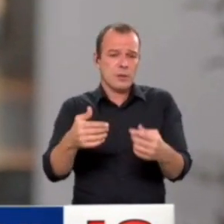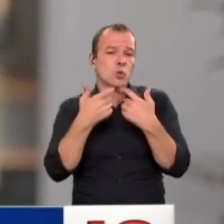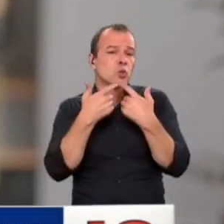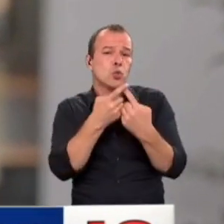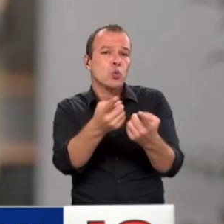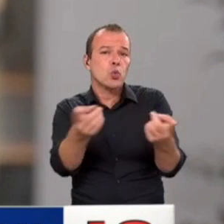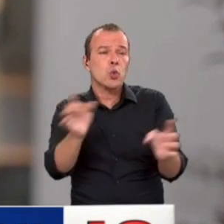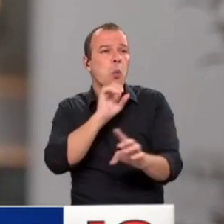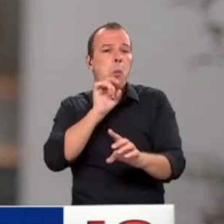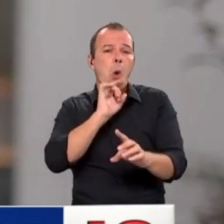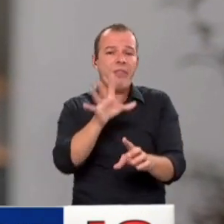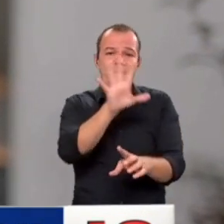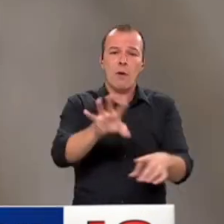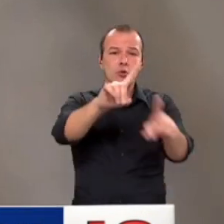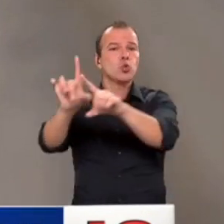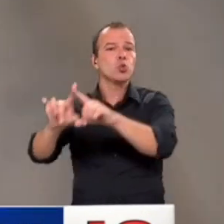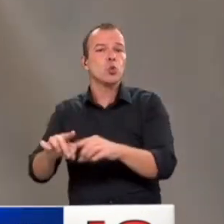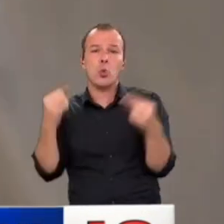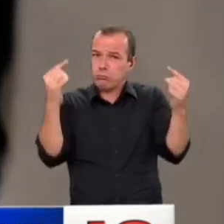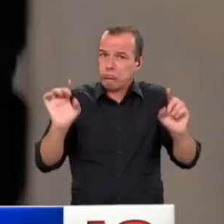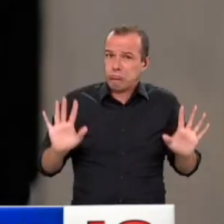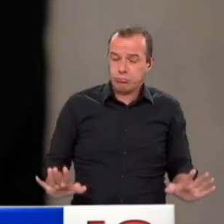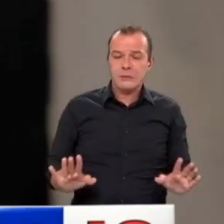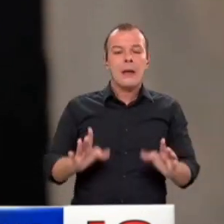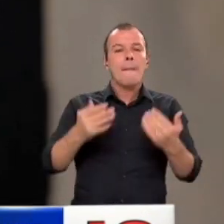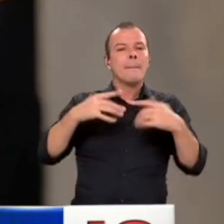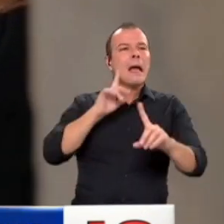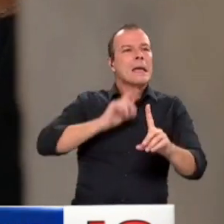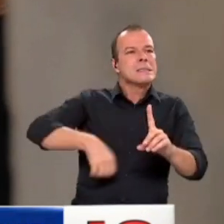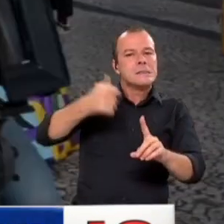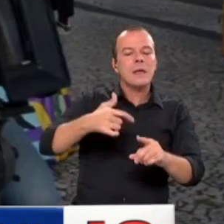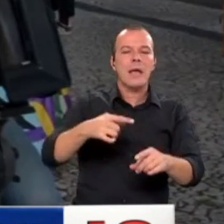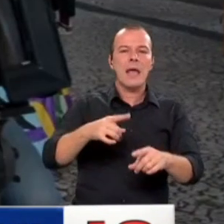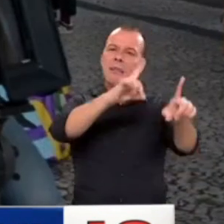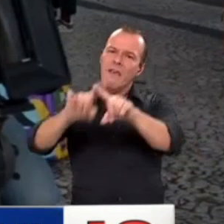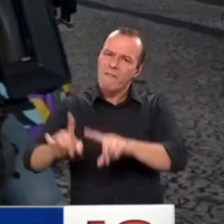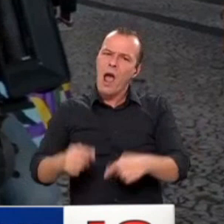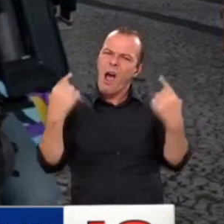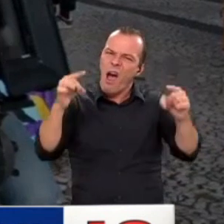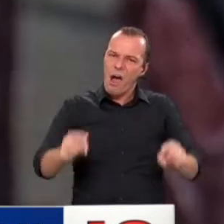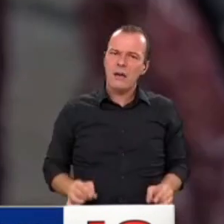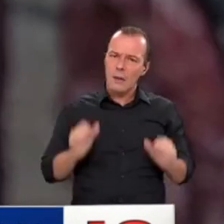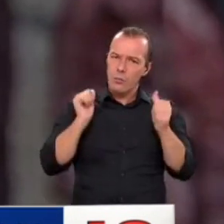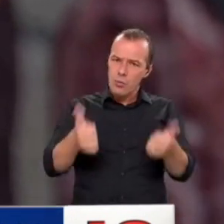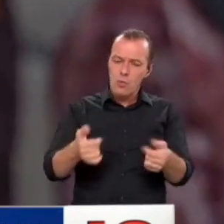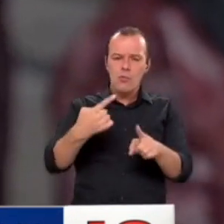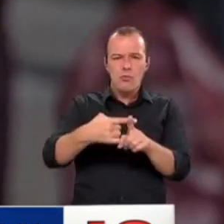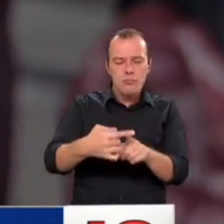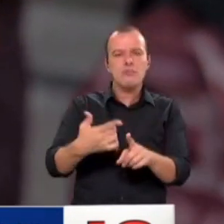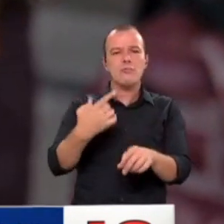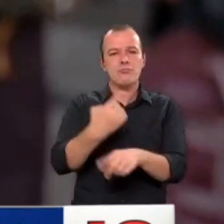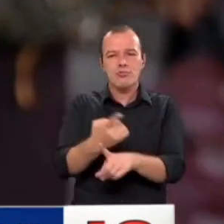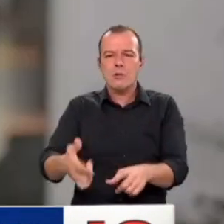género de formatos. É bom que haja, mas que haja variedade, não é? Quanto mais variedade, mais públicos nós